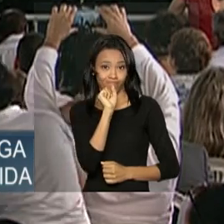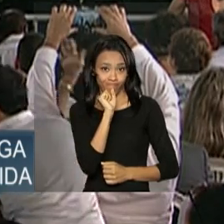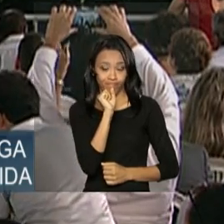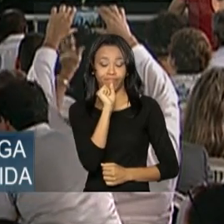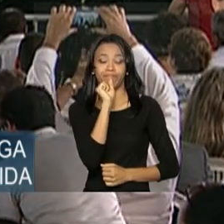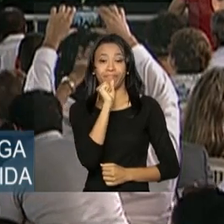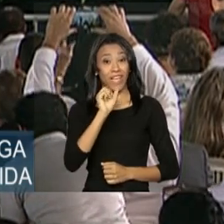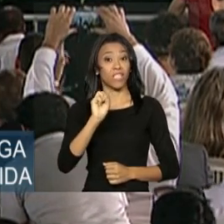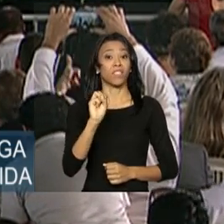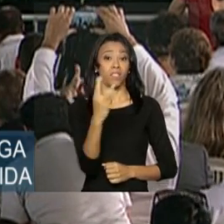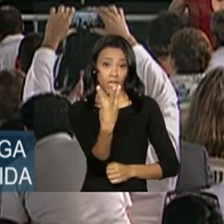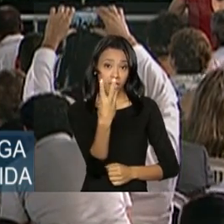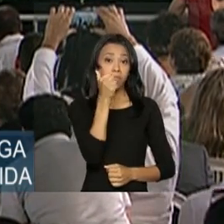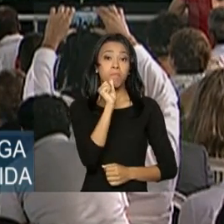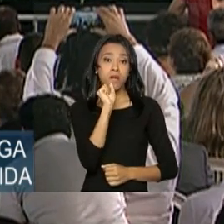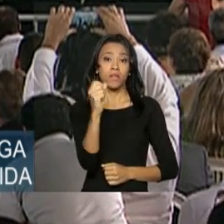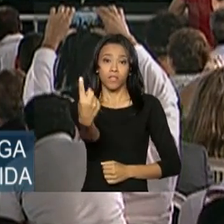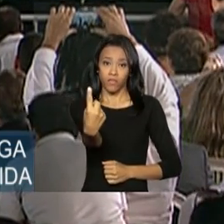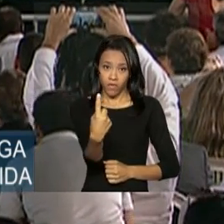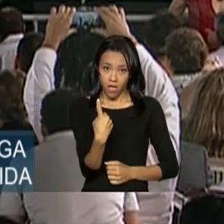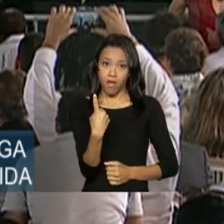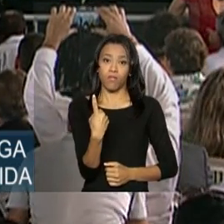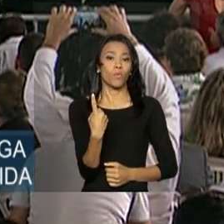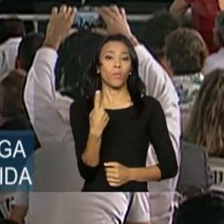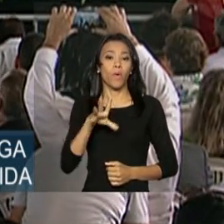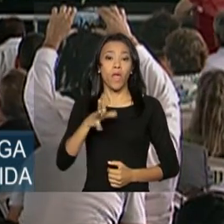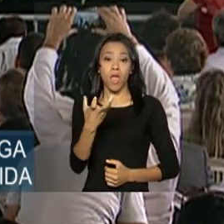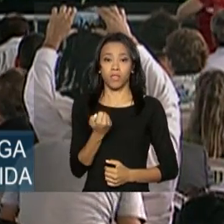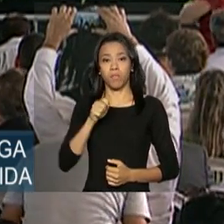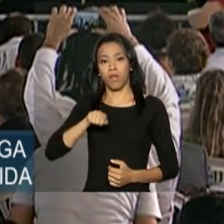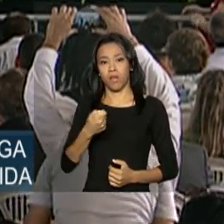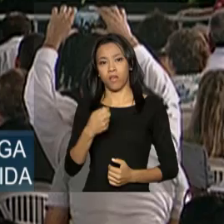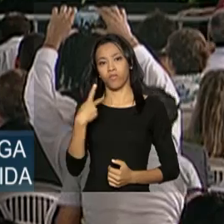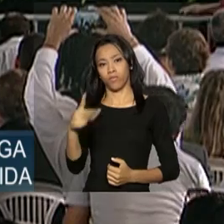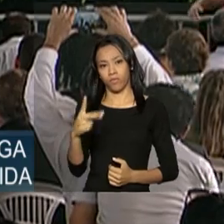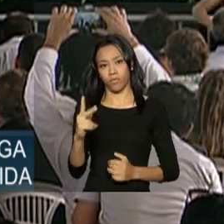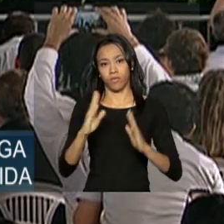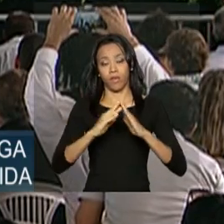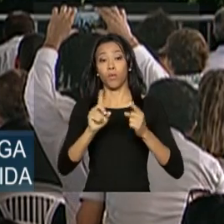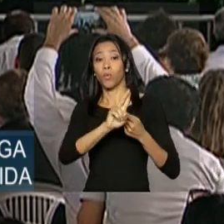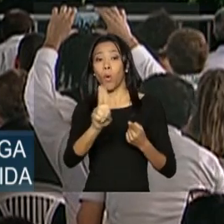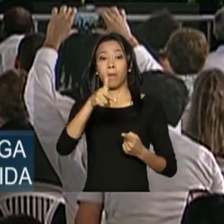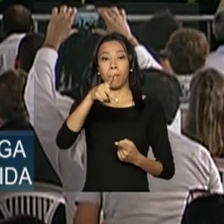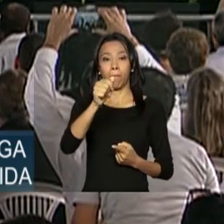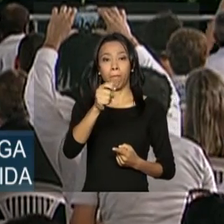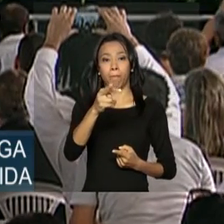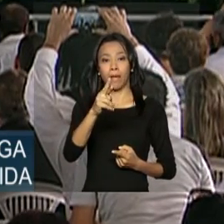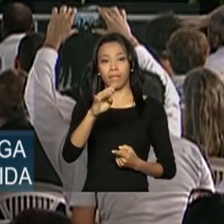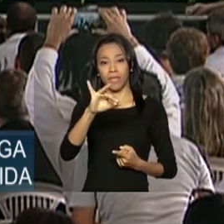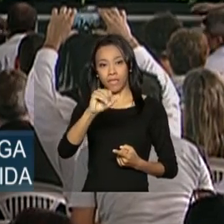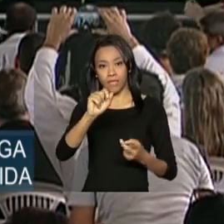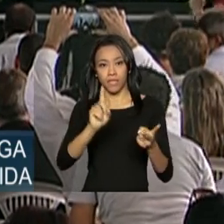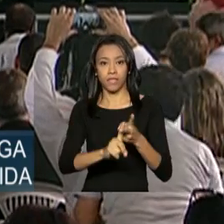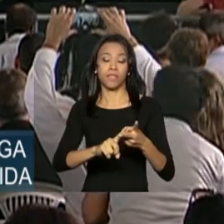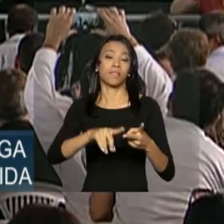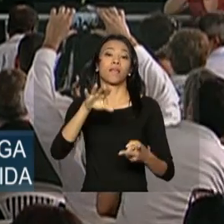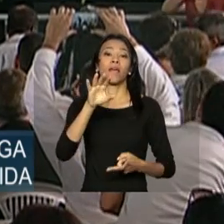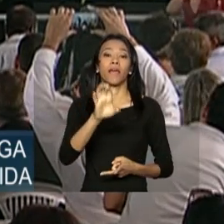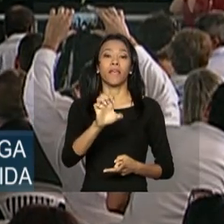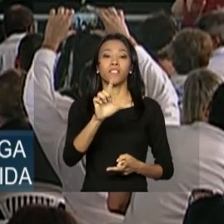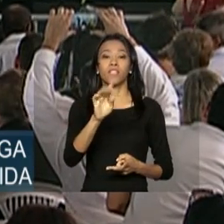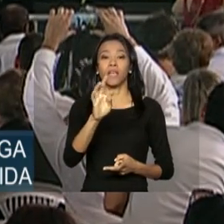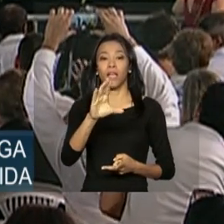as três mães que vieram aqui e receberam suas chaves, a Patrícia, a Edicleise e a